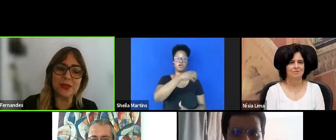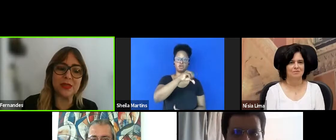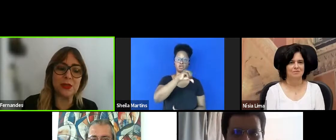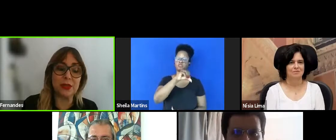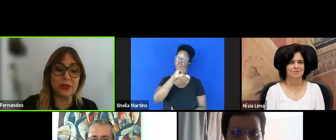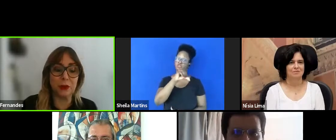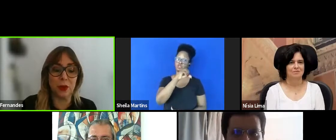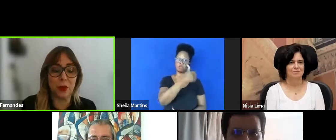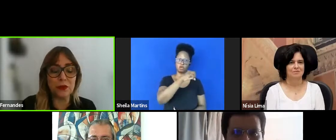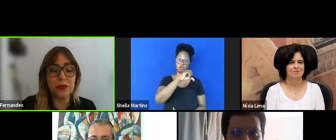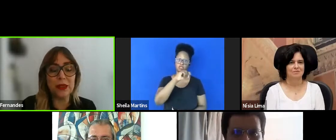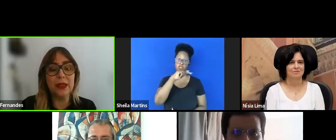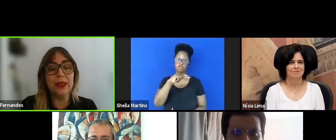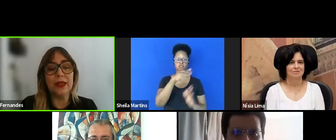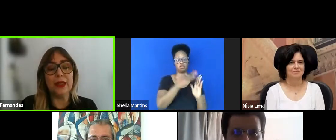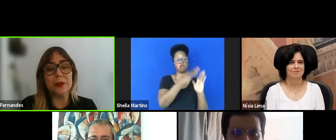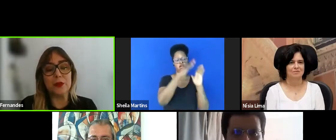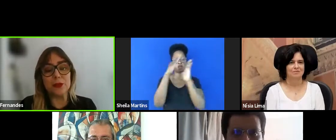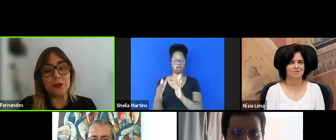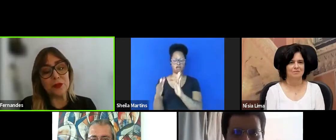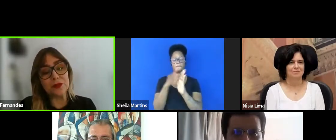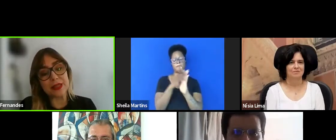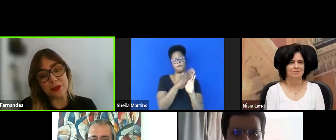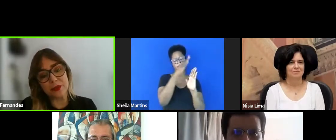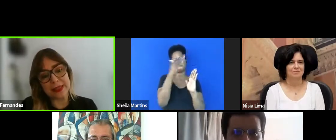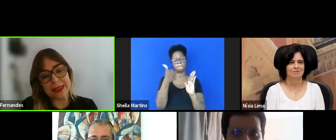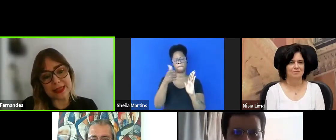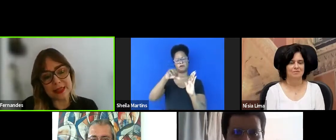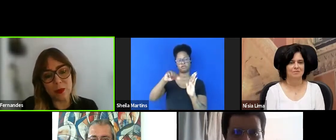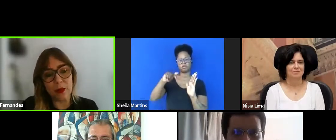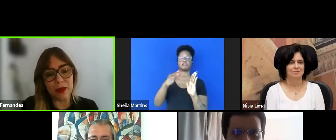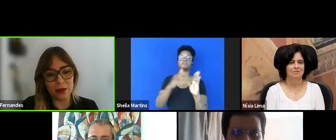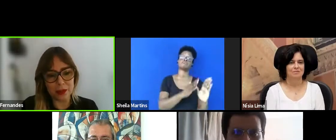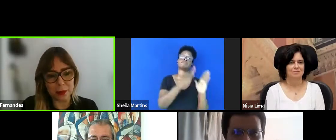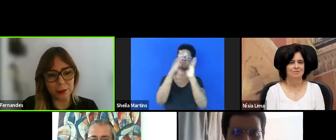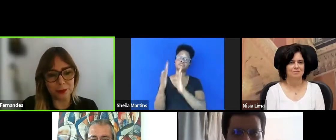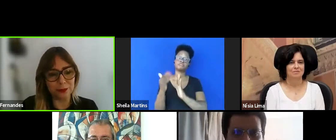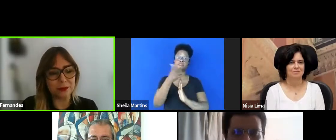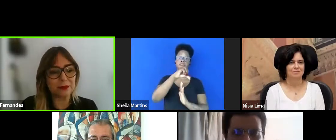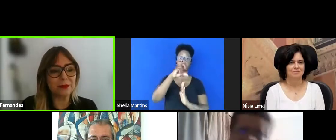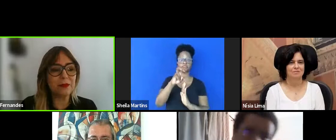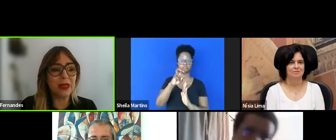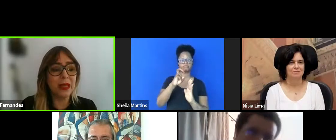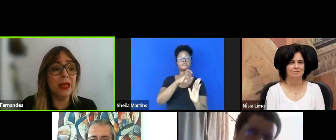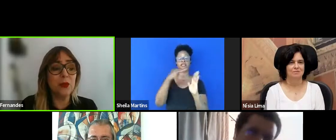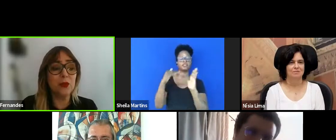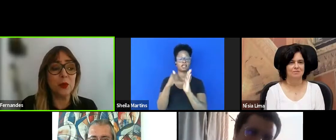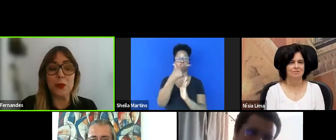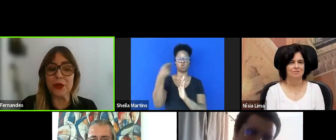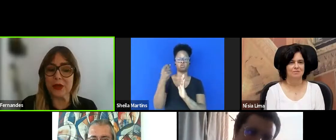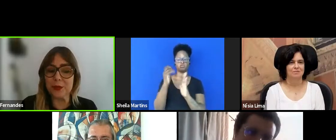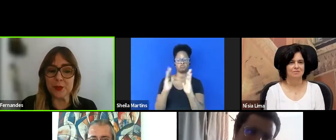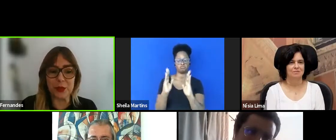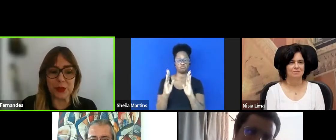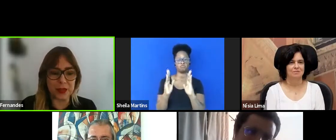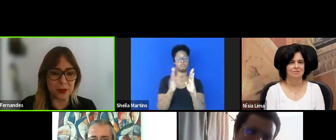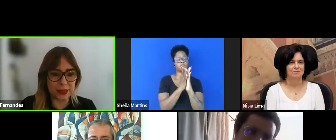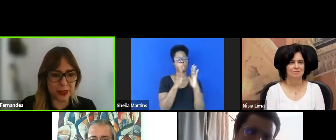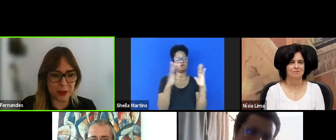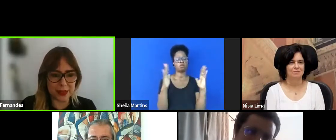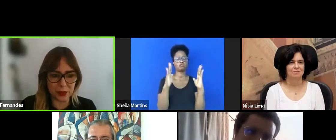1987 a 1989 e depois de 1995 a 2000. Fundou o Programa